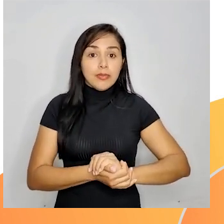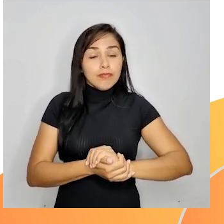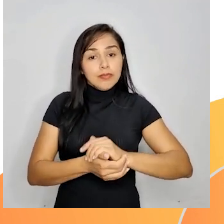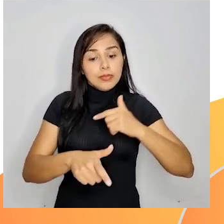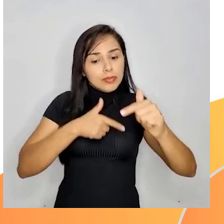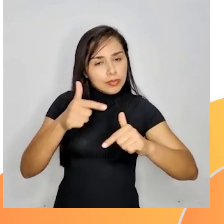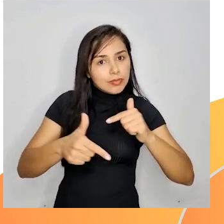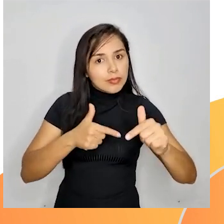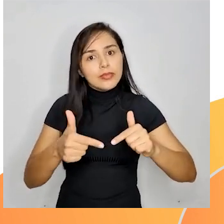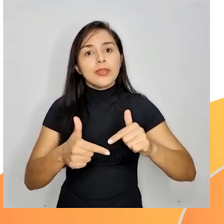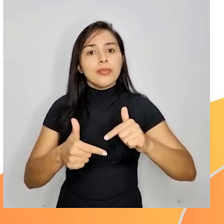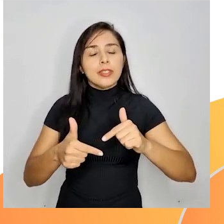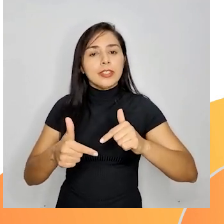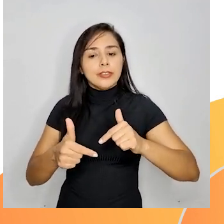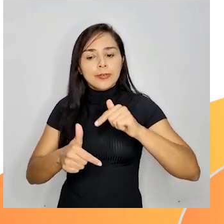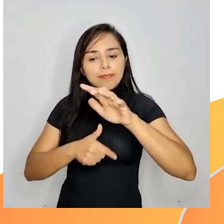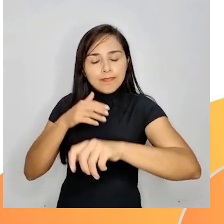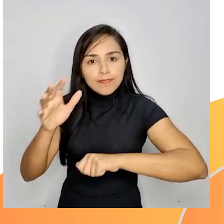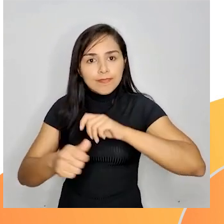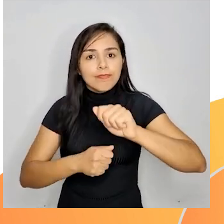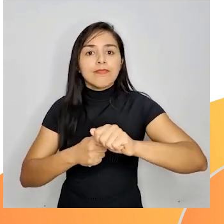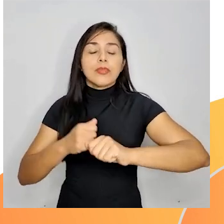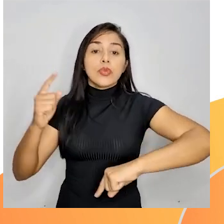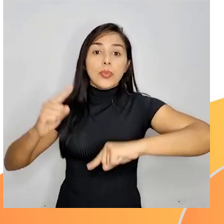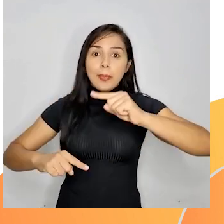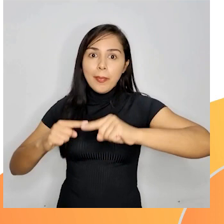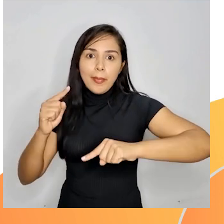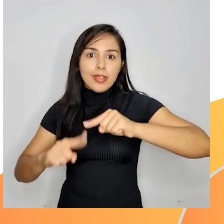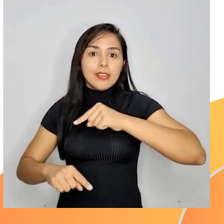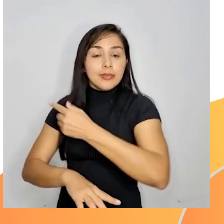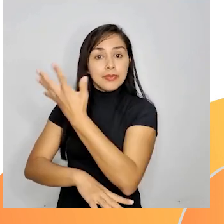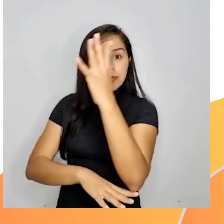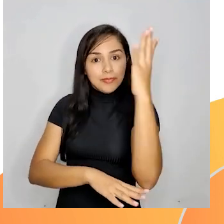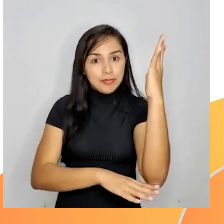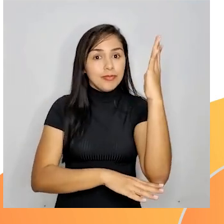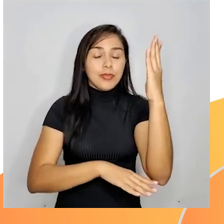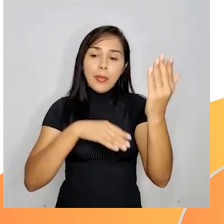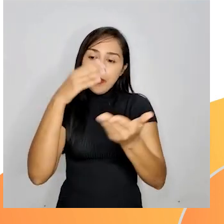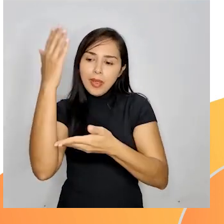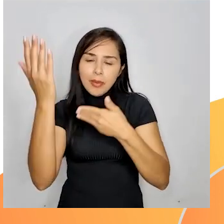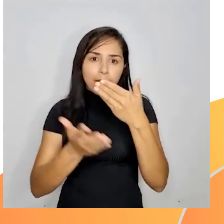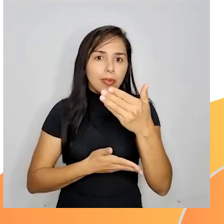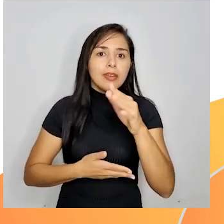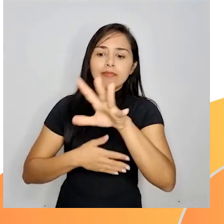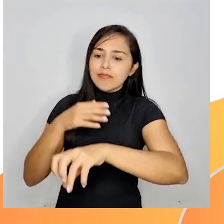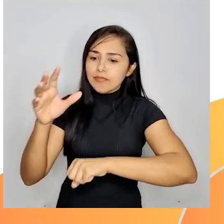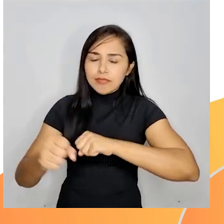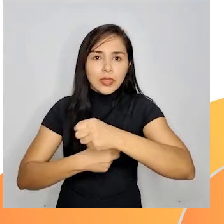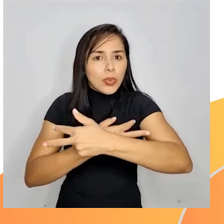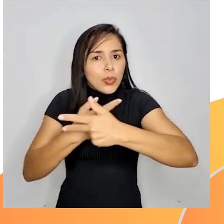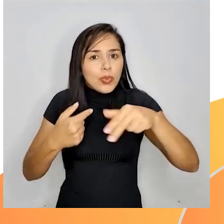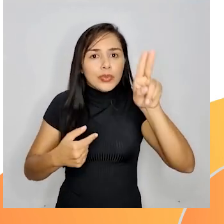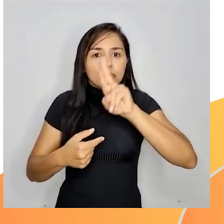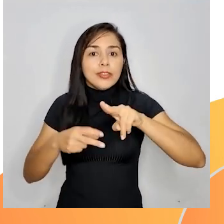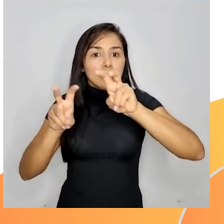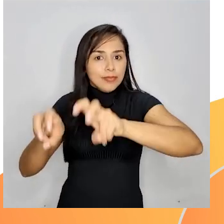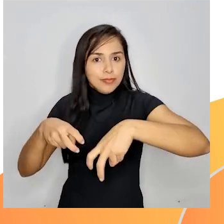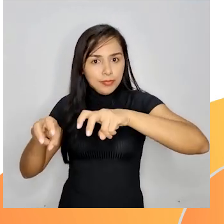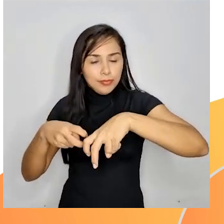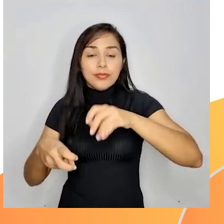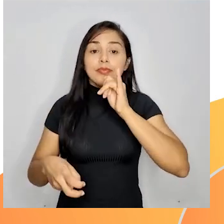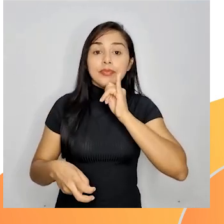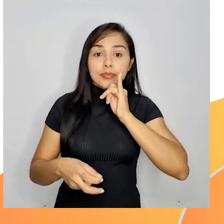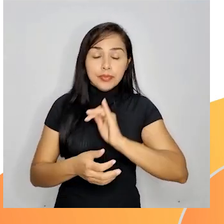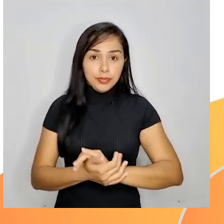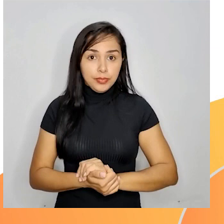nós precisamos para produzir aquilo que nós consumimos em nossas casas. Por exemplo,